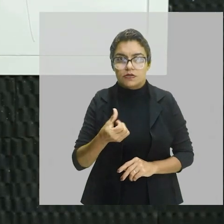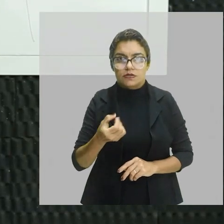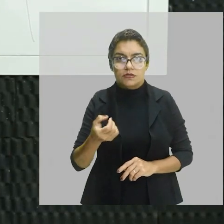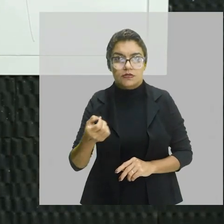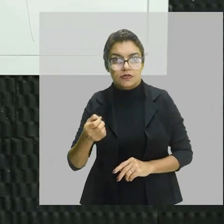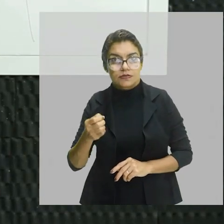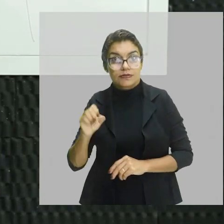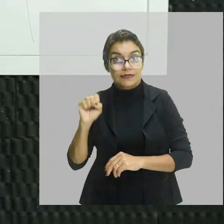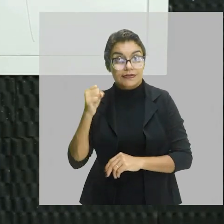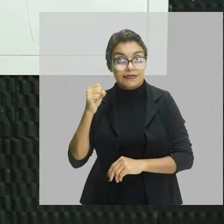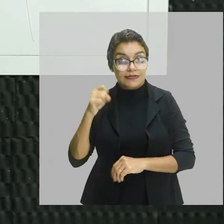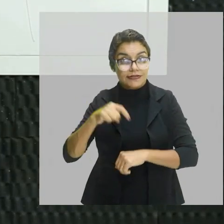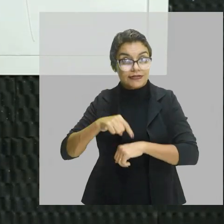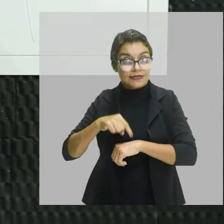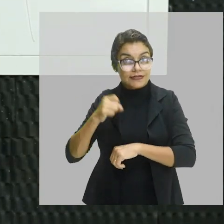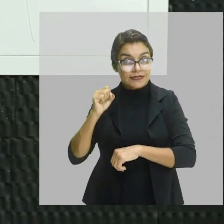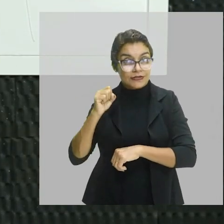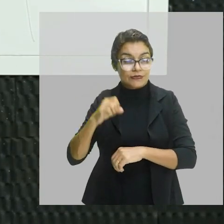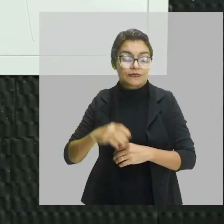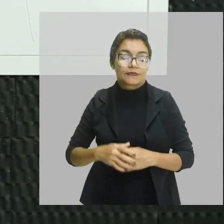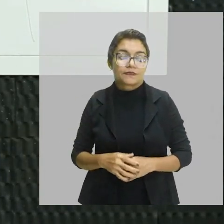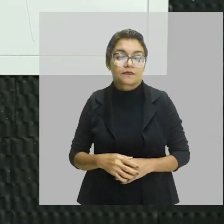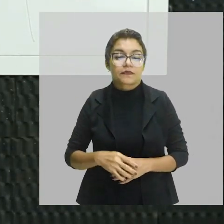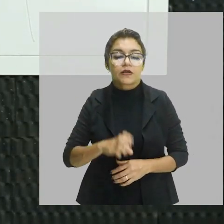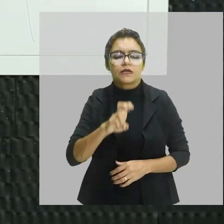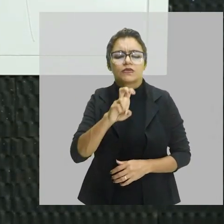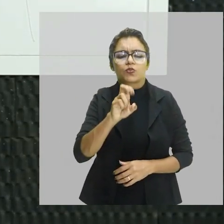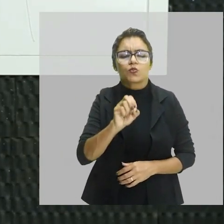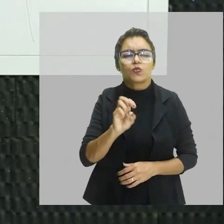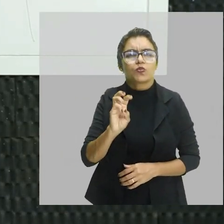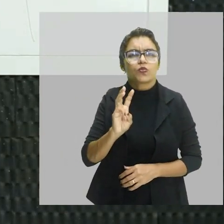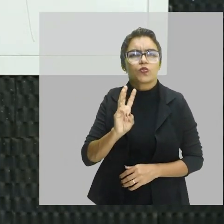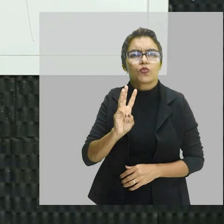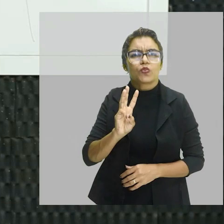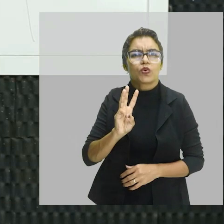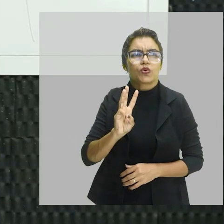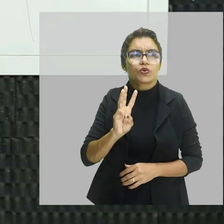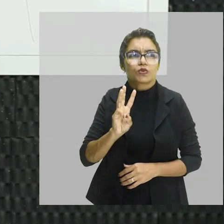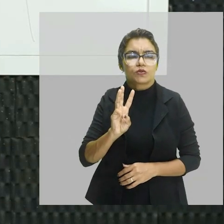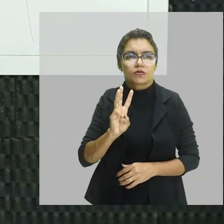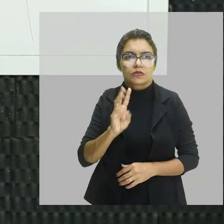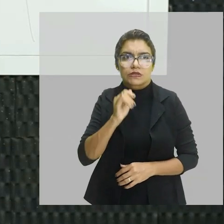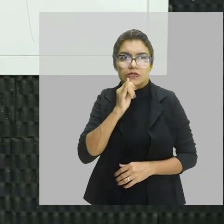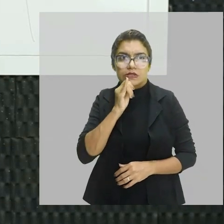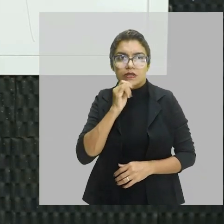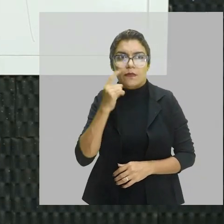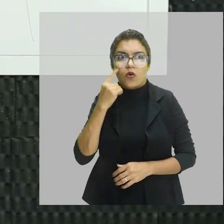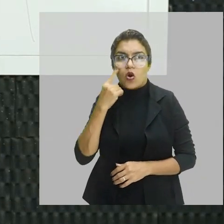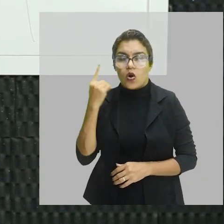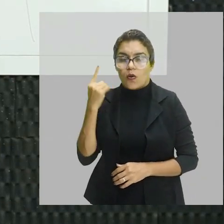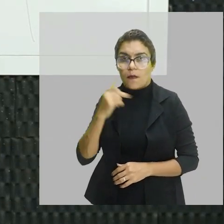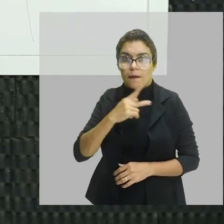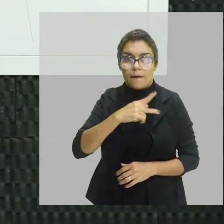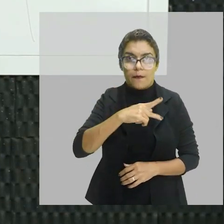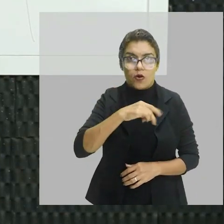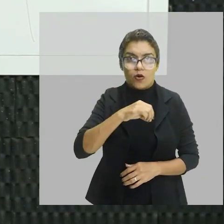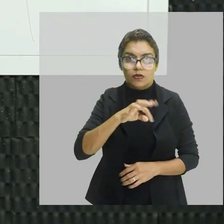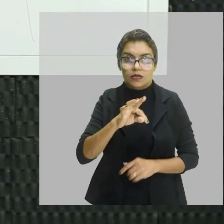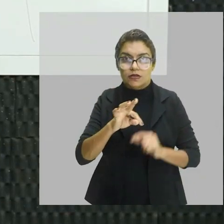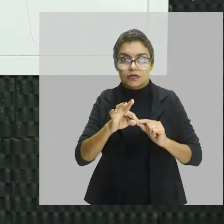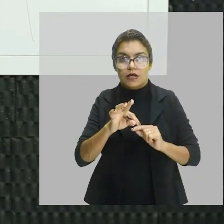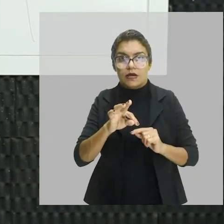lá. 50 watts, né? Uma vez que potência é trabalho por tempo, né? Olha